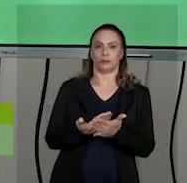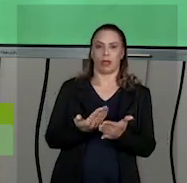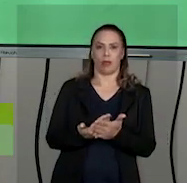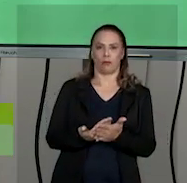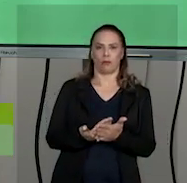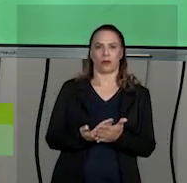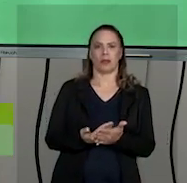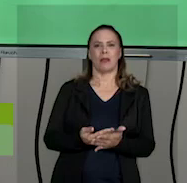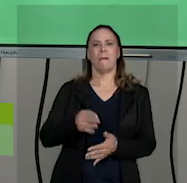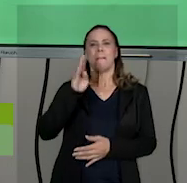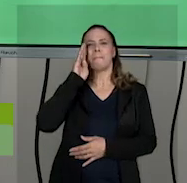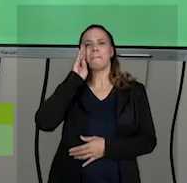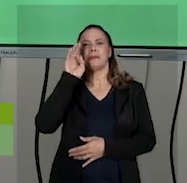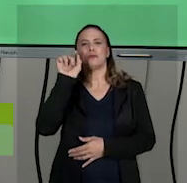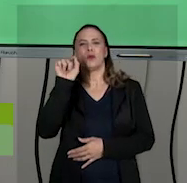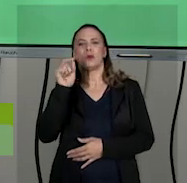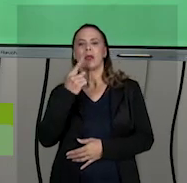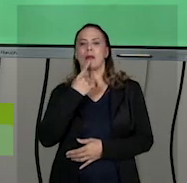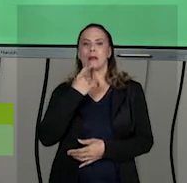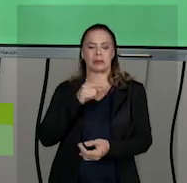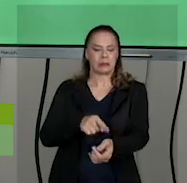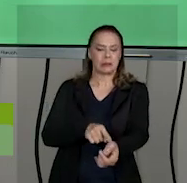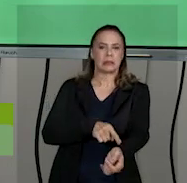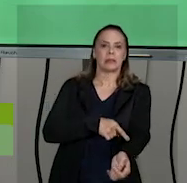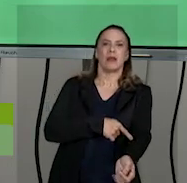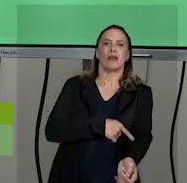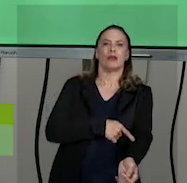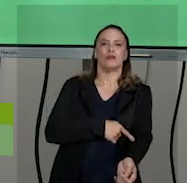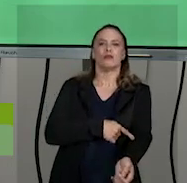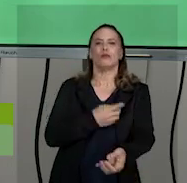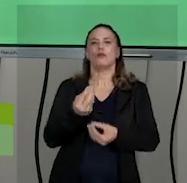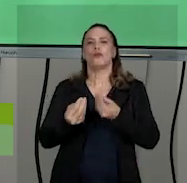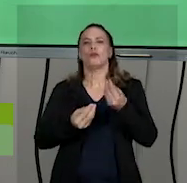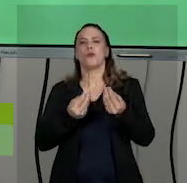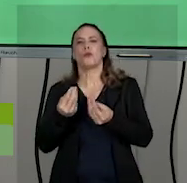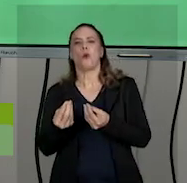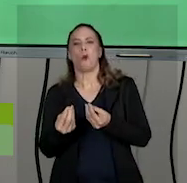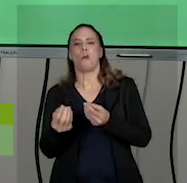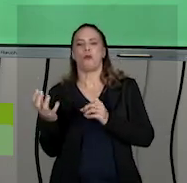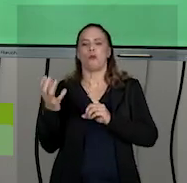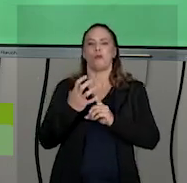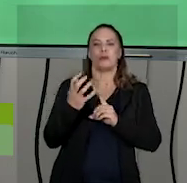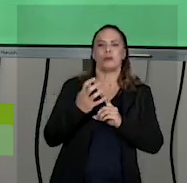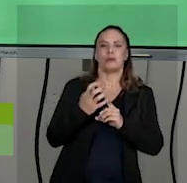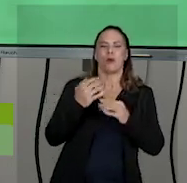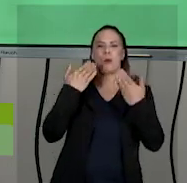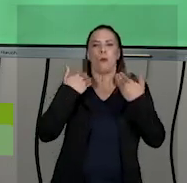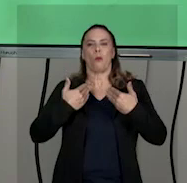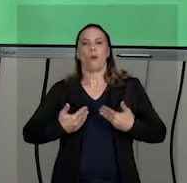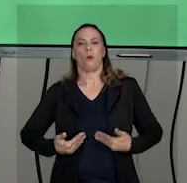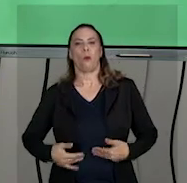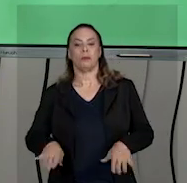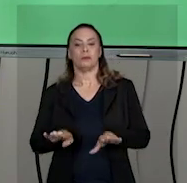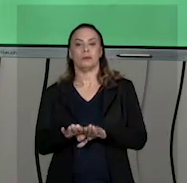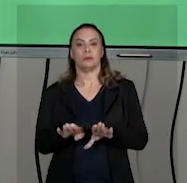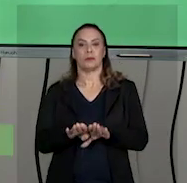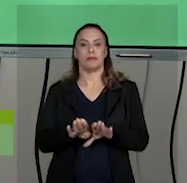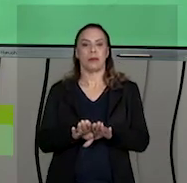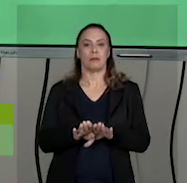no nosso corpo, como que funciona a integração entre o sistema respiratório e o